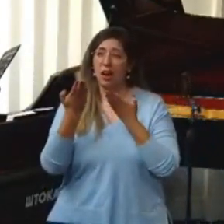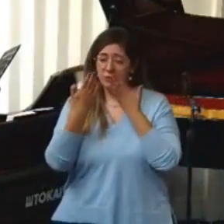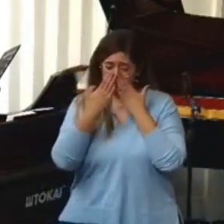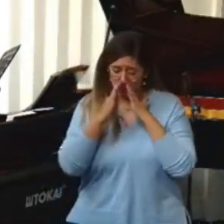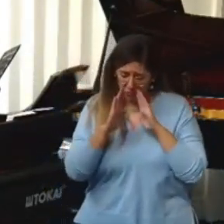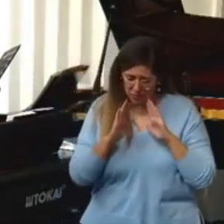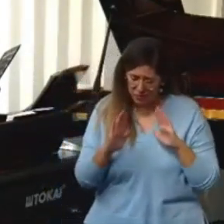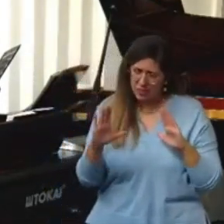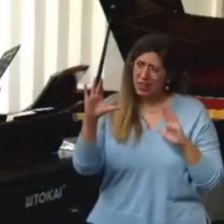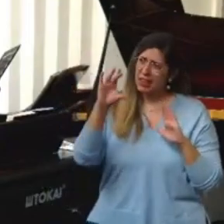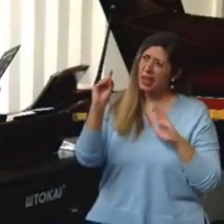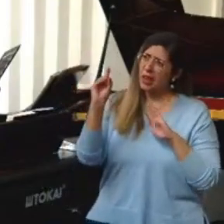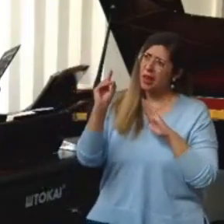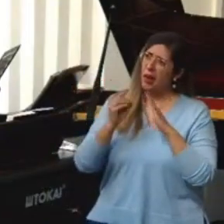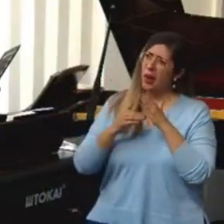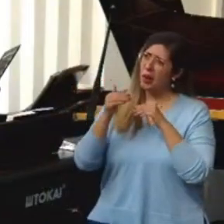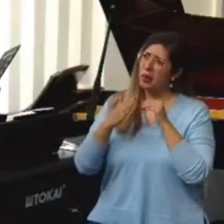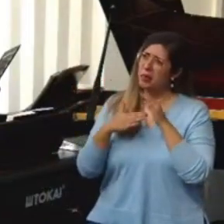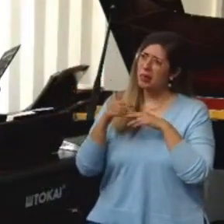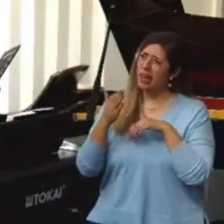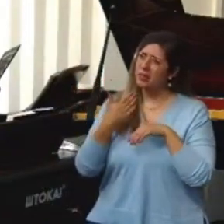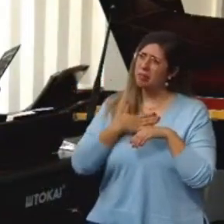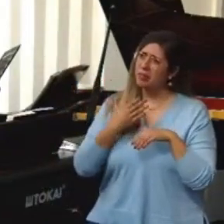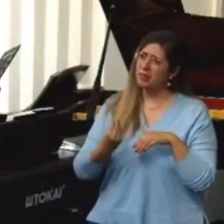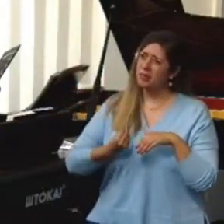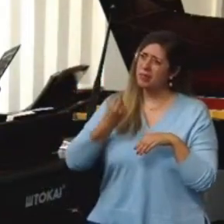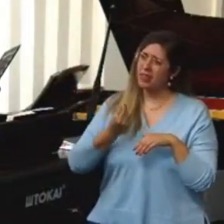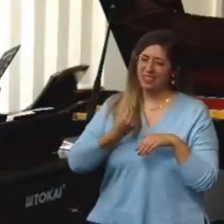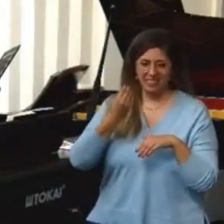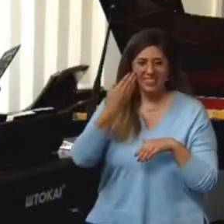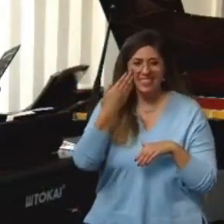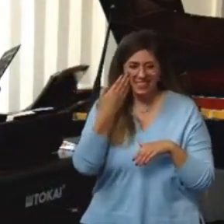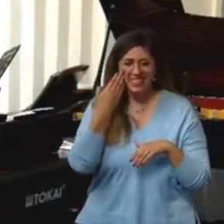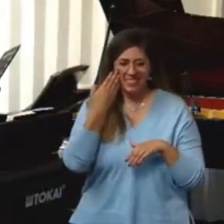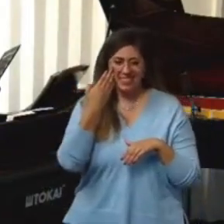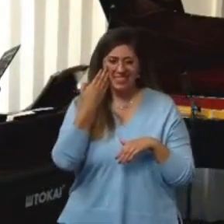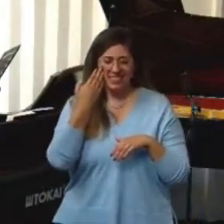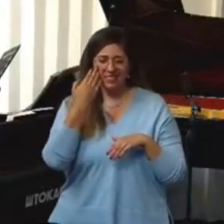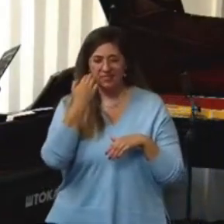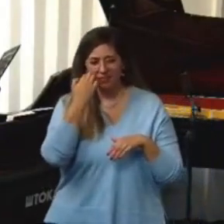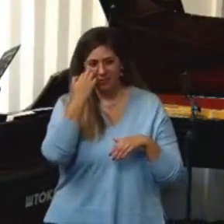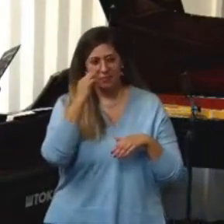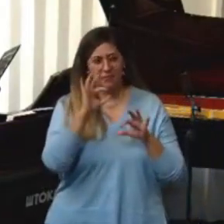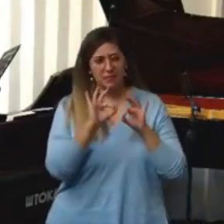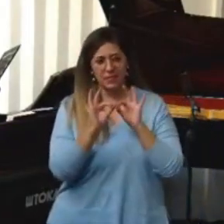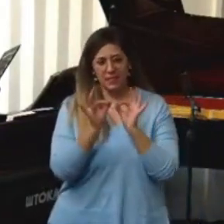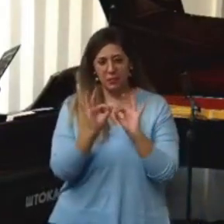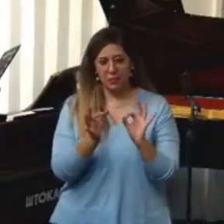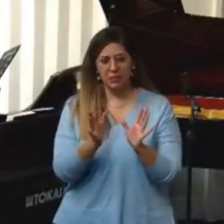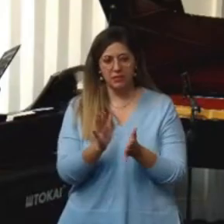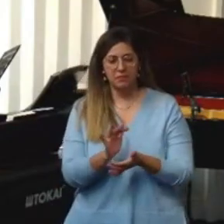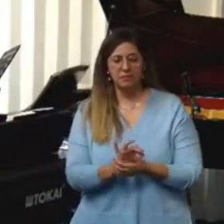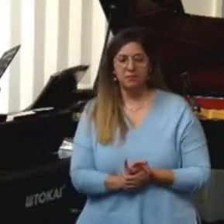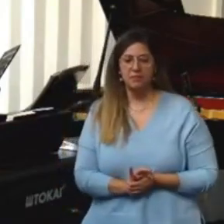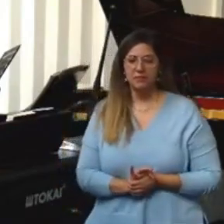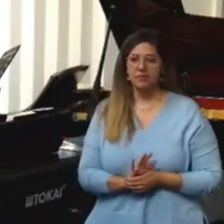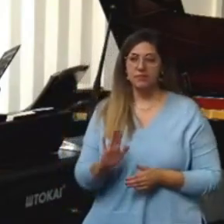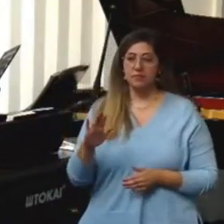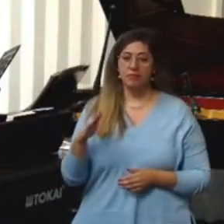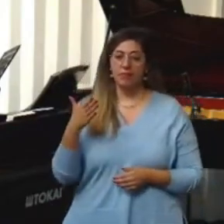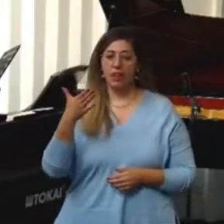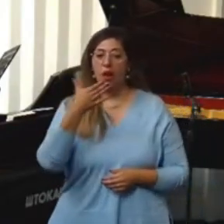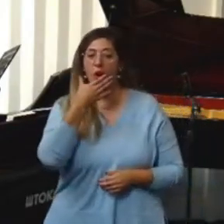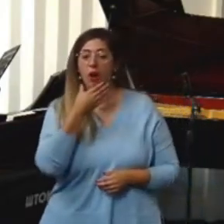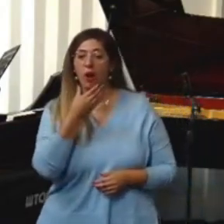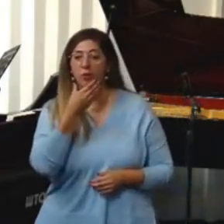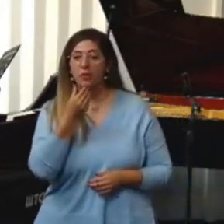que o seu Deus seja zombado. Posso aplicar isso de maneira muito simples, mas todas as vezes que um homem e uma mulher de Deus